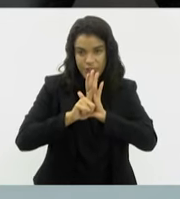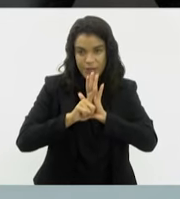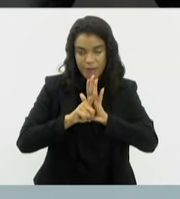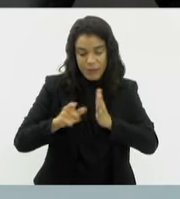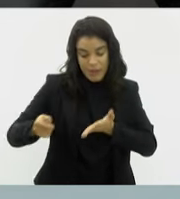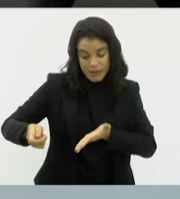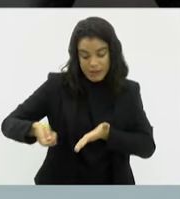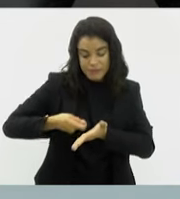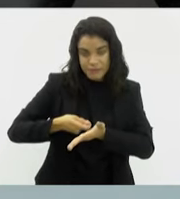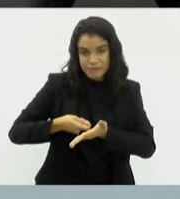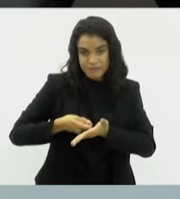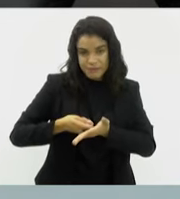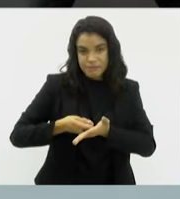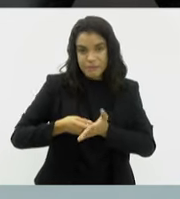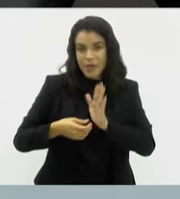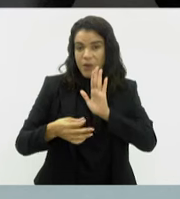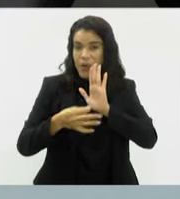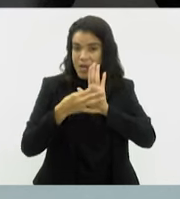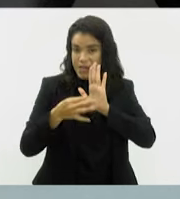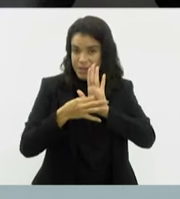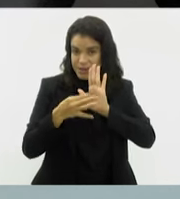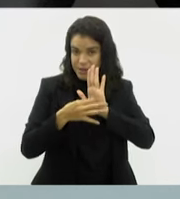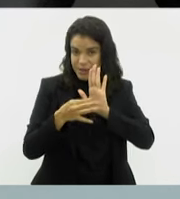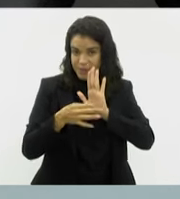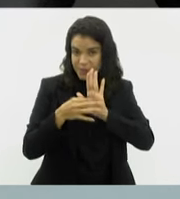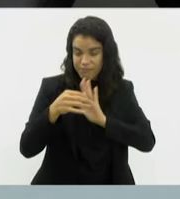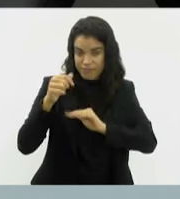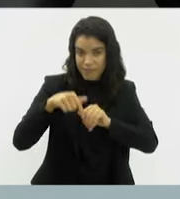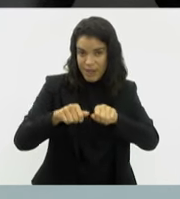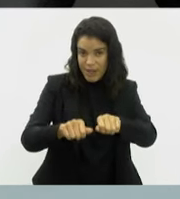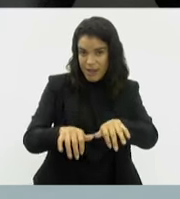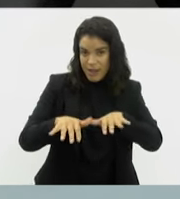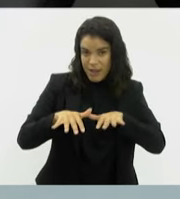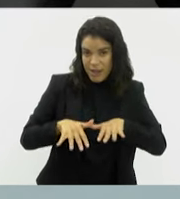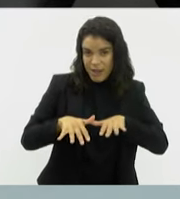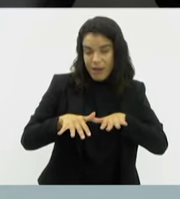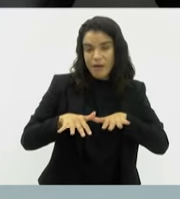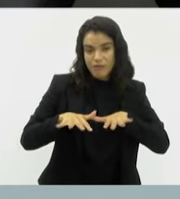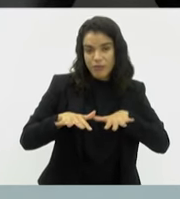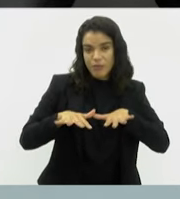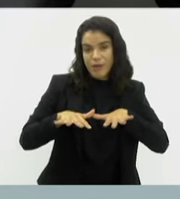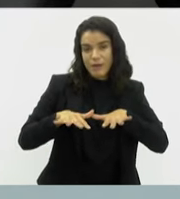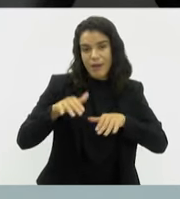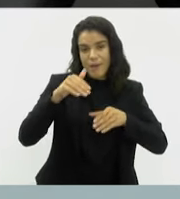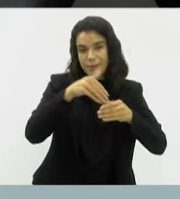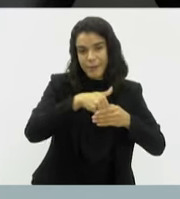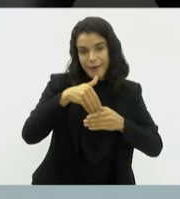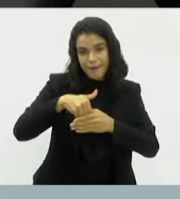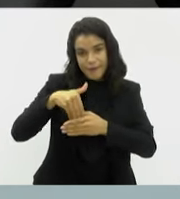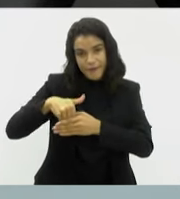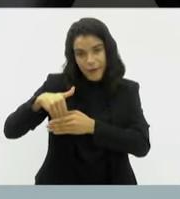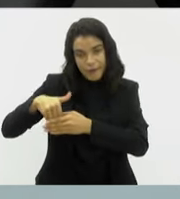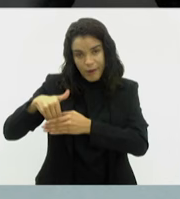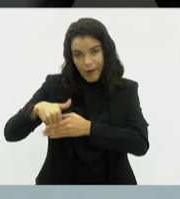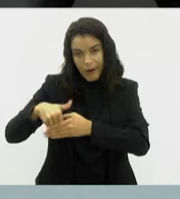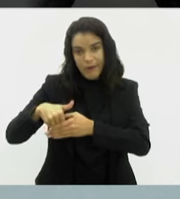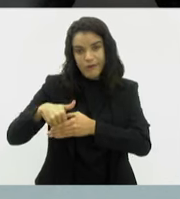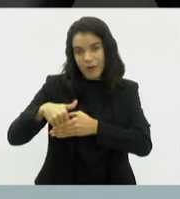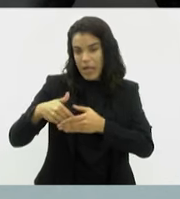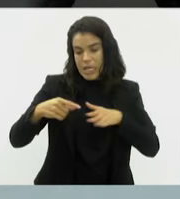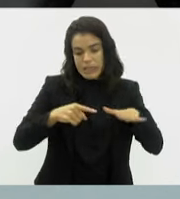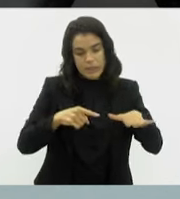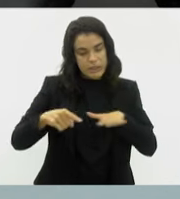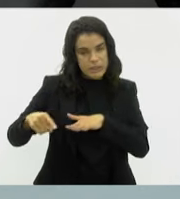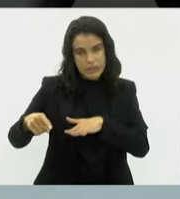Ele recebe o parecer aqui, vai a plenário, não esta